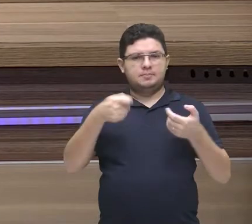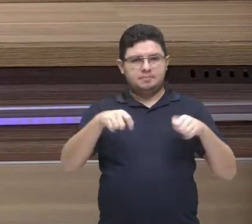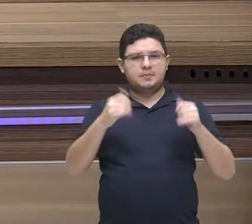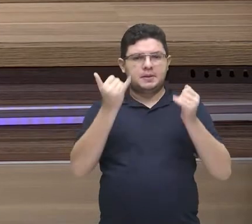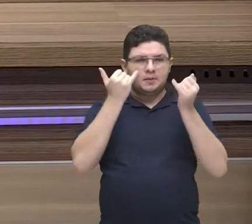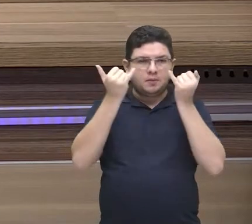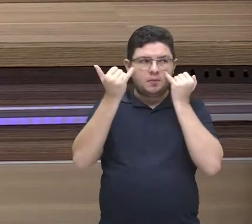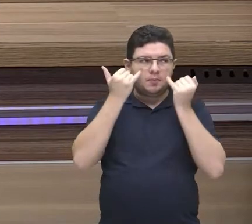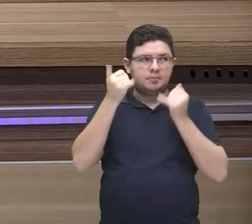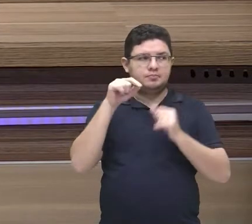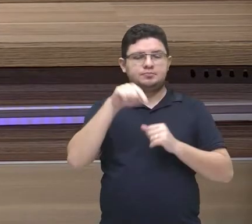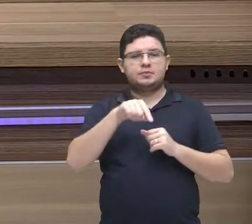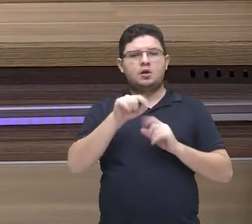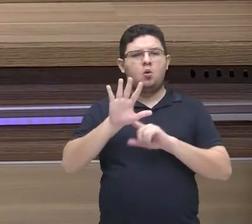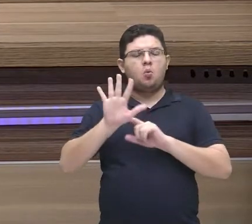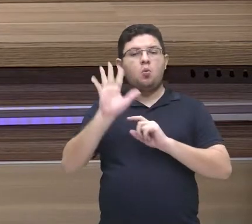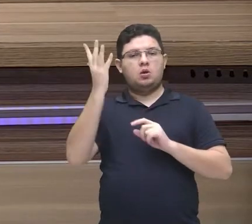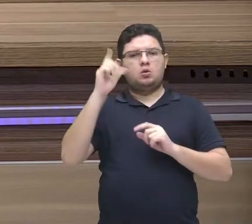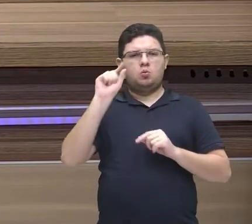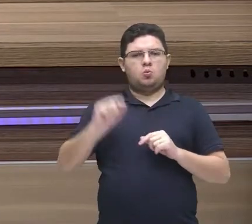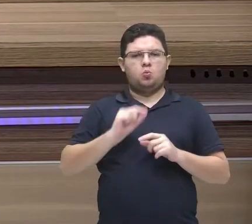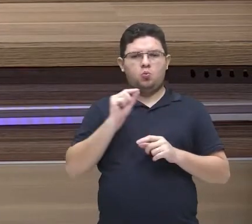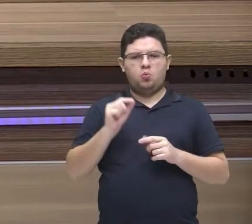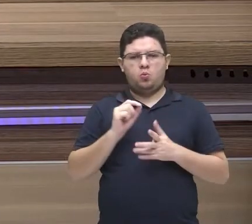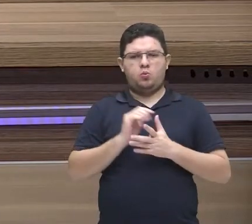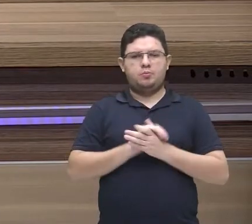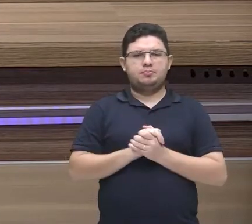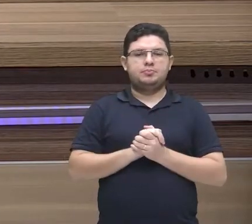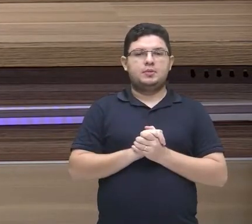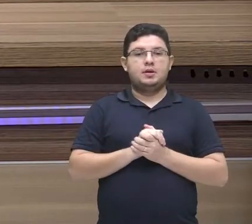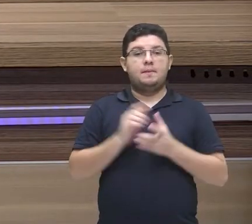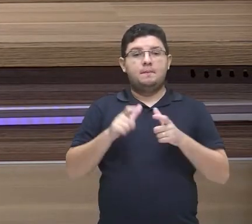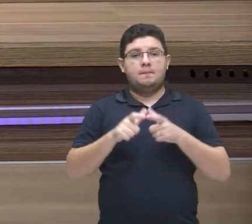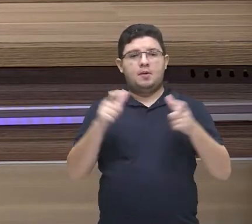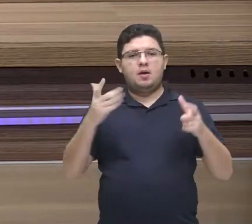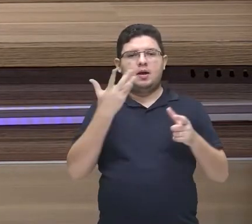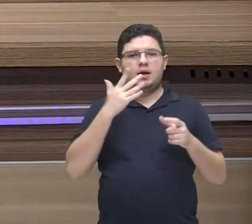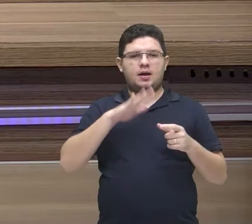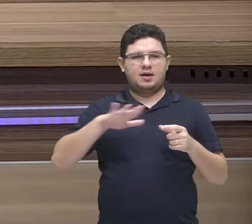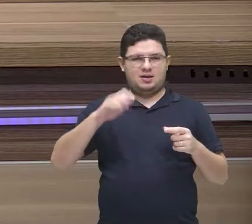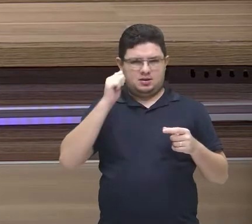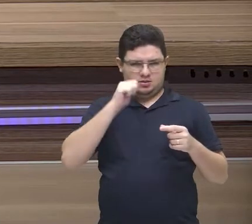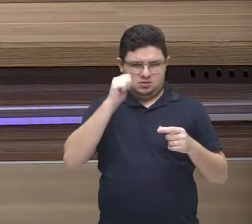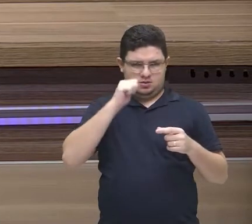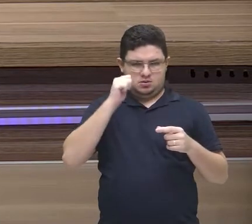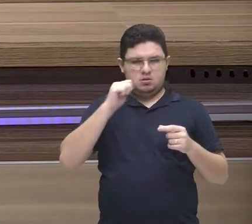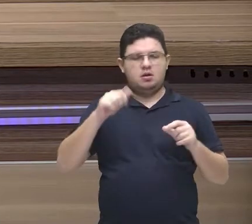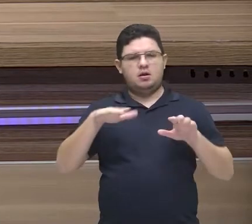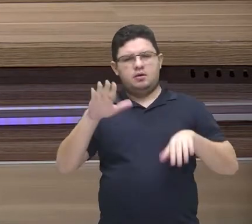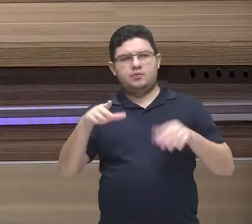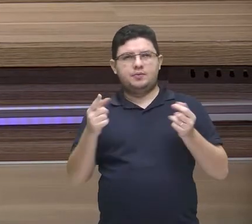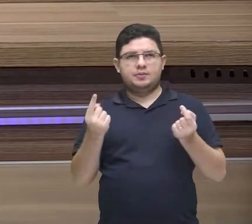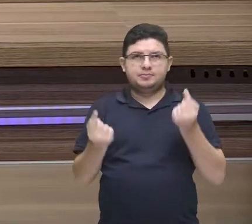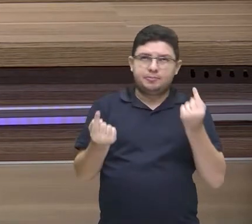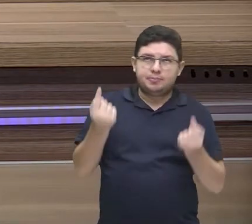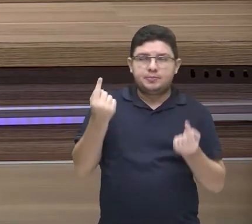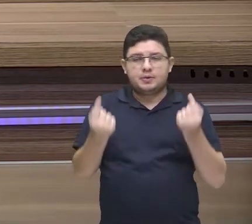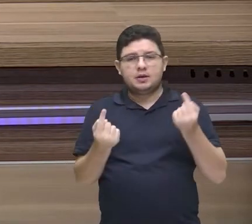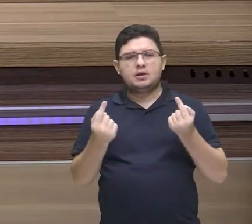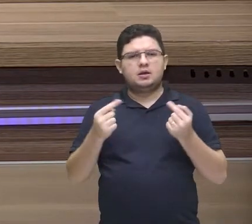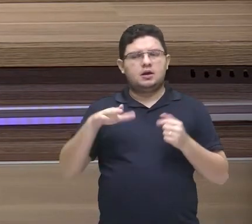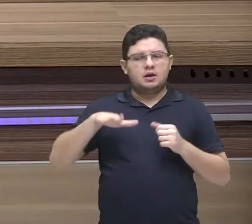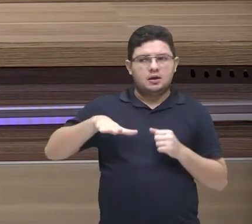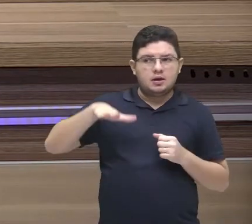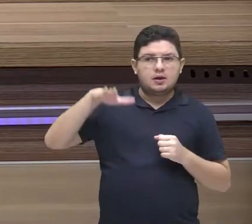que acontece? As crianças, muitas delas, das adolescentes, elas ficam naquele meio termo, né? Ela está crescendo, mas ela não